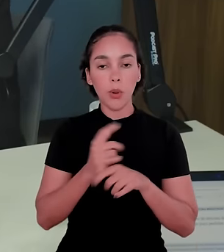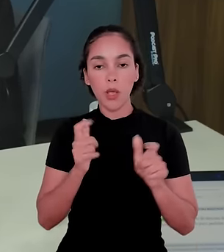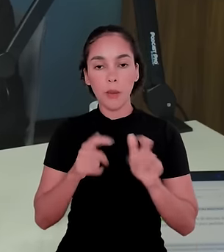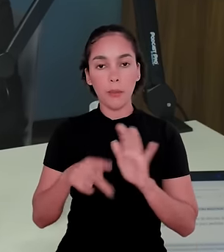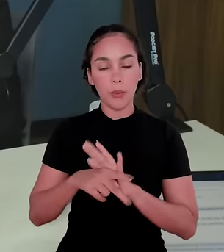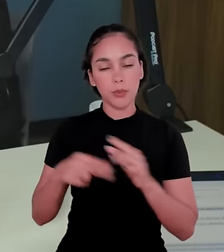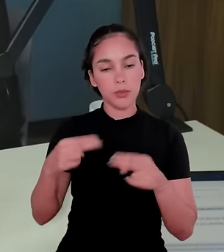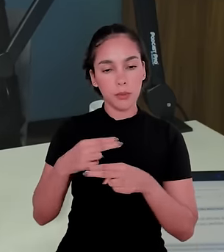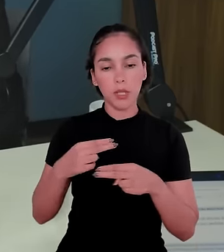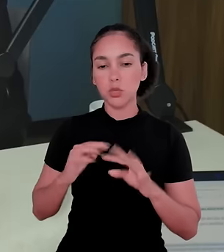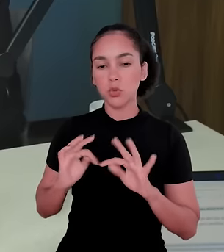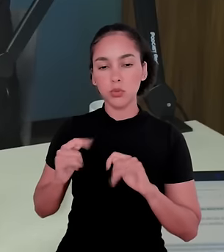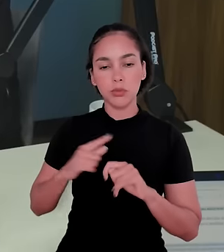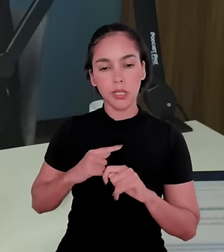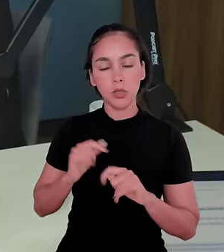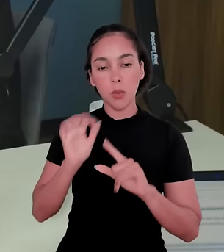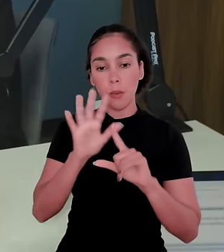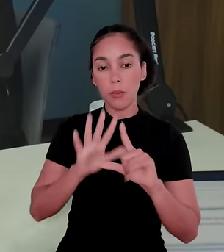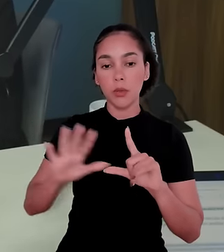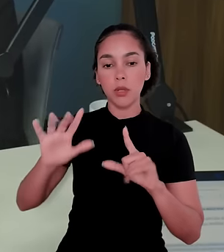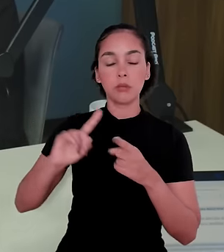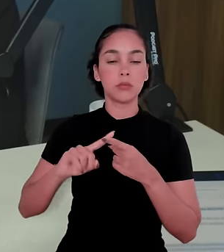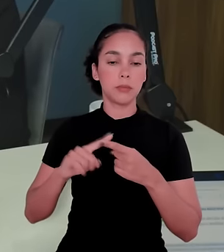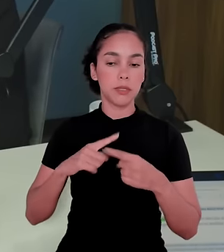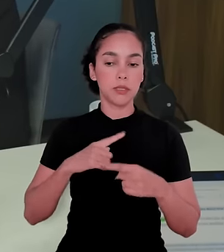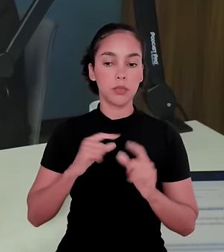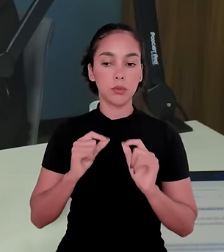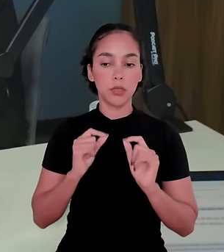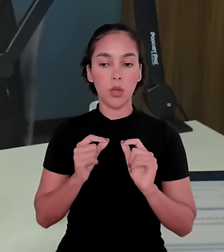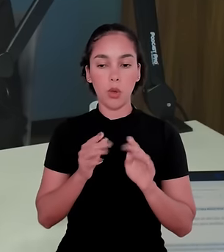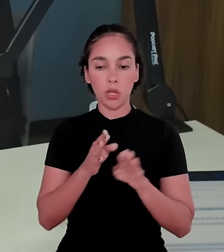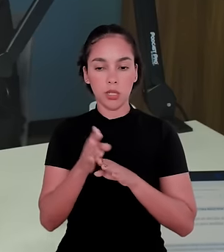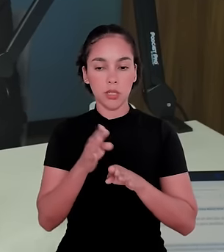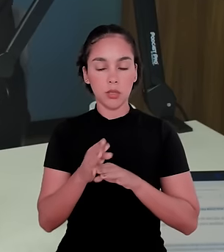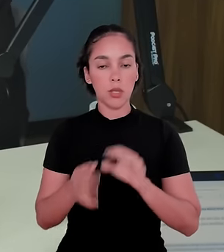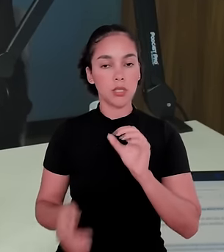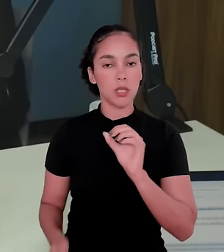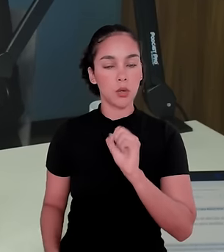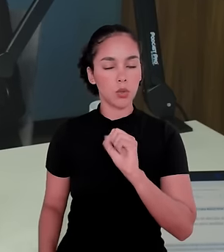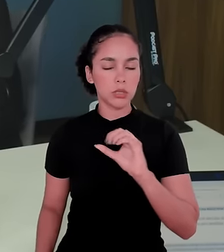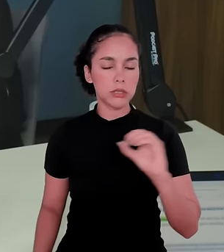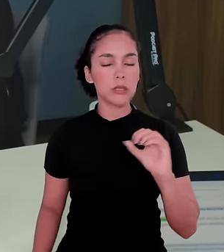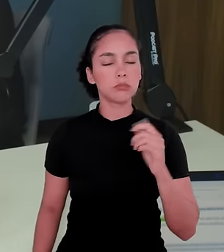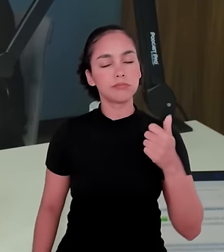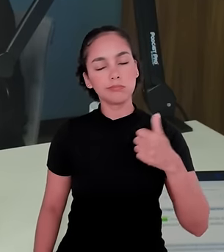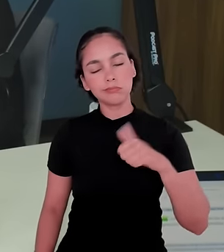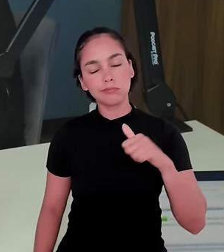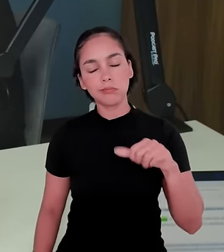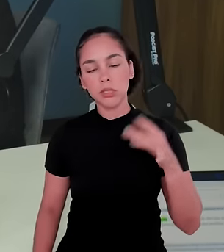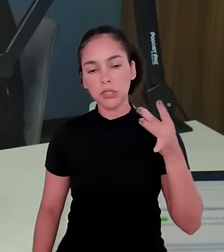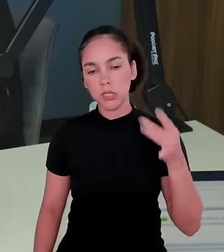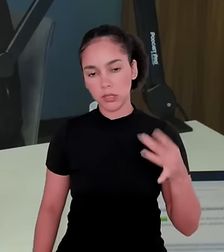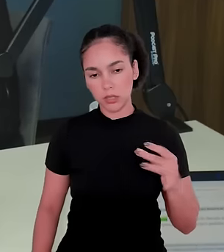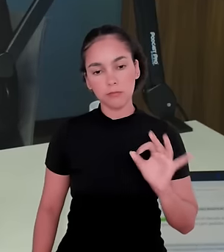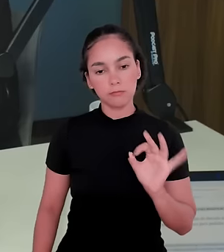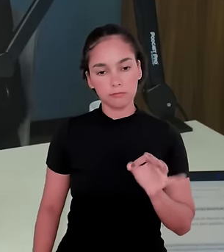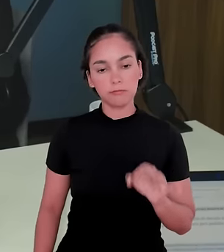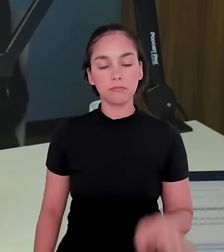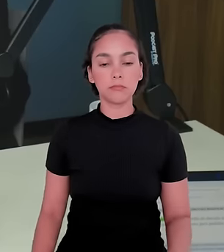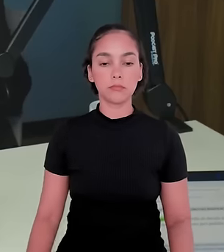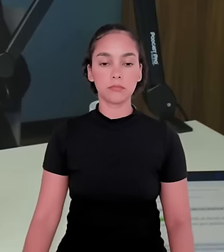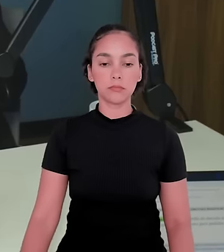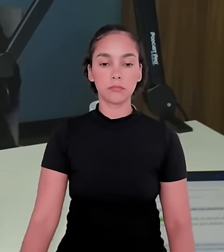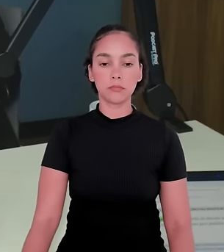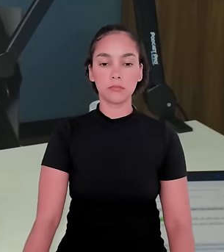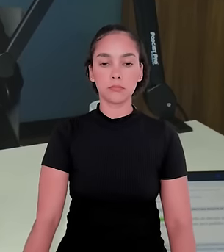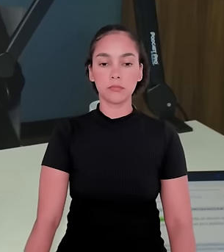tudo isso está no nosso portal também tem a opção de vocês terem essa orientação no 0800 para analisar caso a caso mesmo tá E